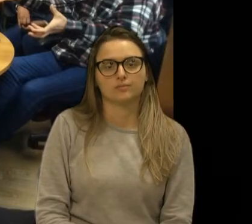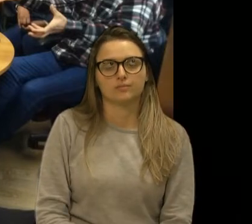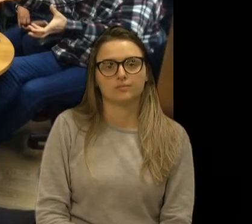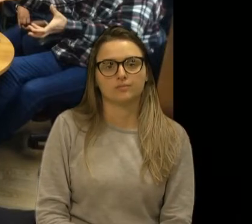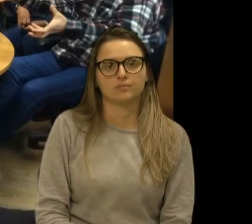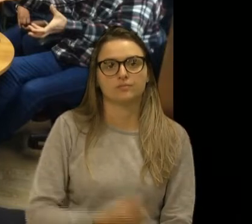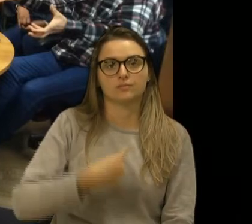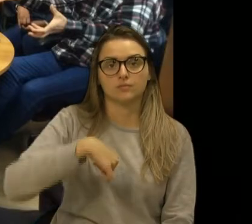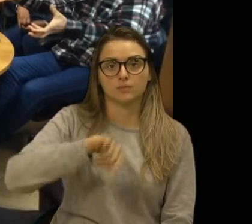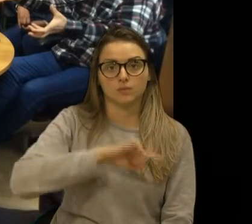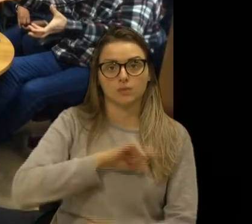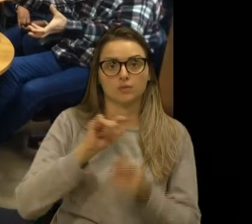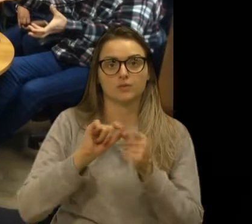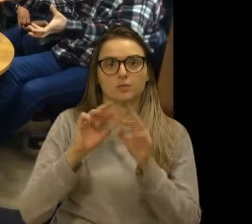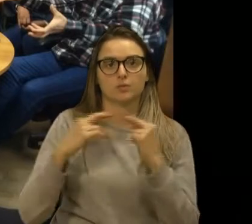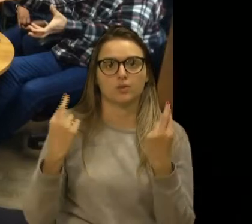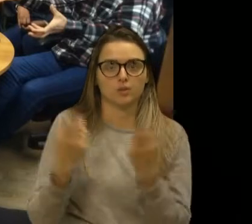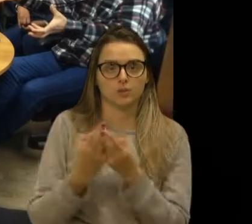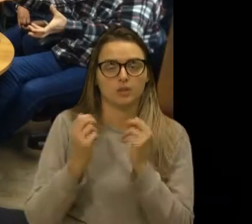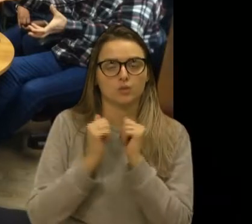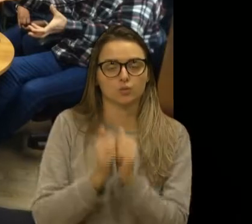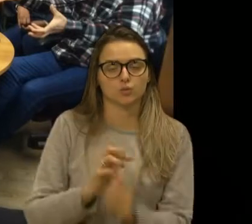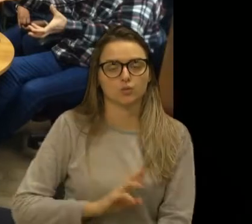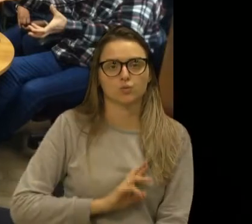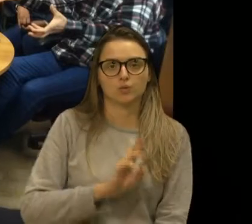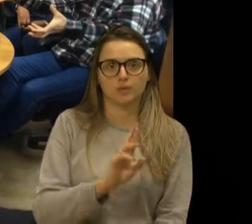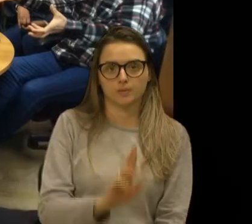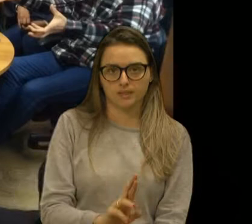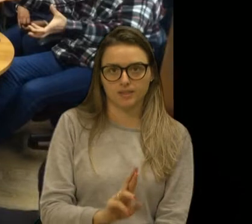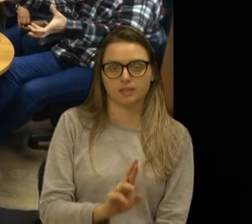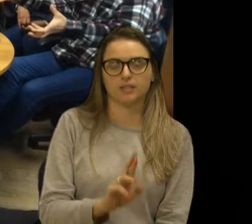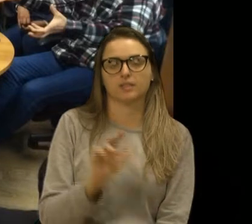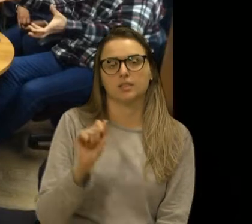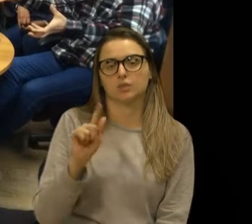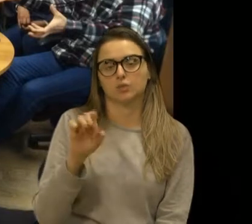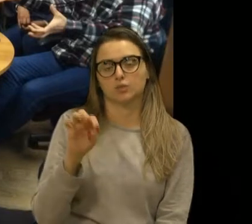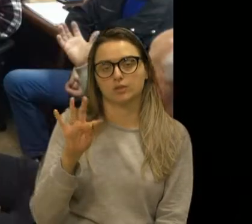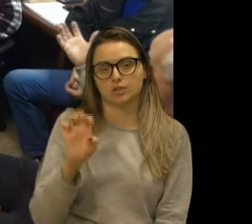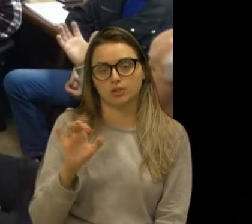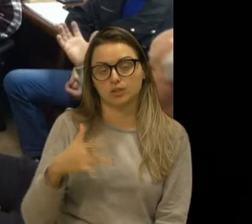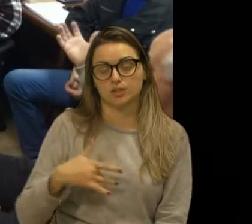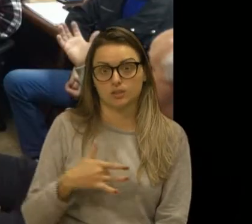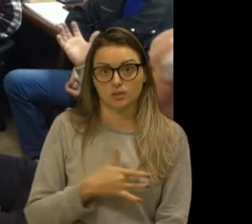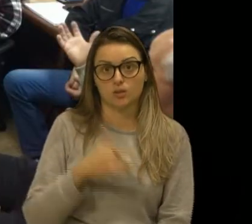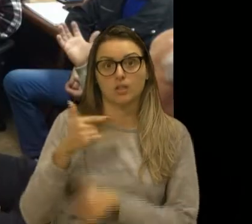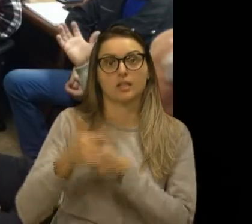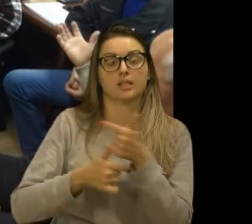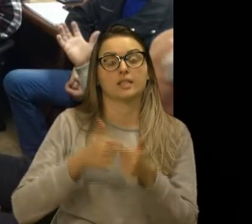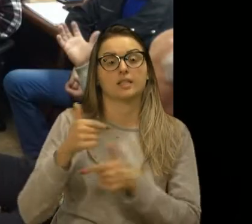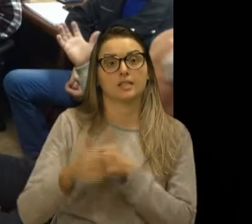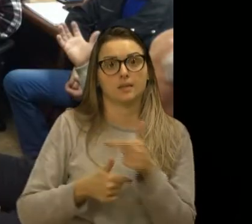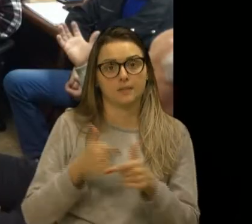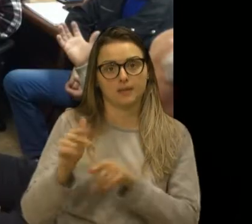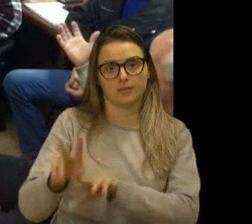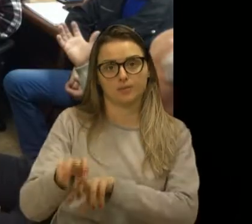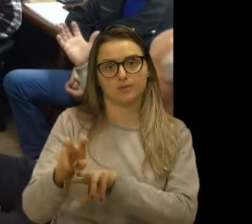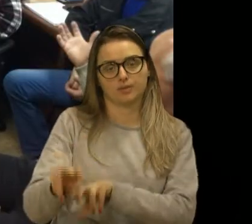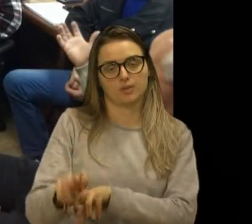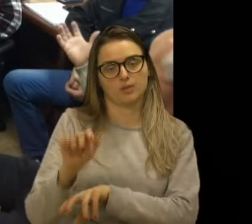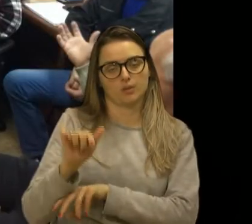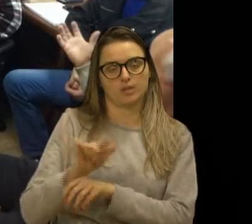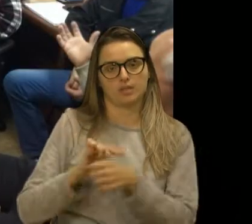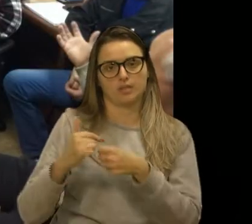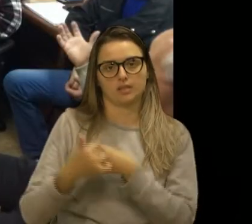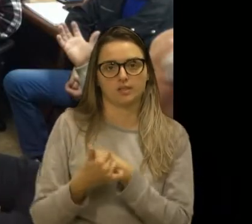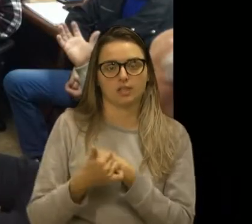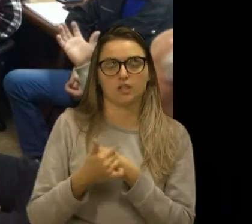nós se reunimos com representantes, colegas vereadores, dos agentes da saúde, que trabalham no interior, principalmente, do nosso município.